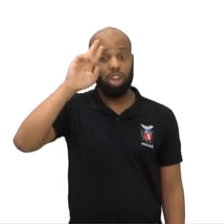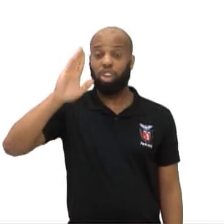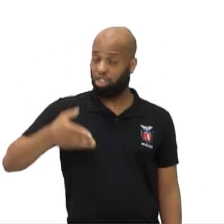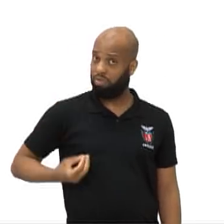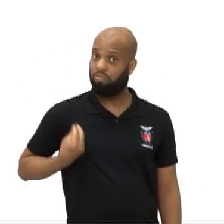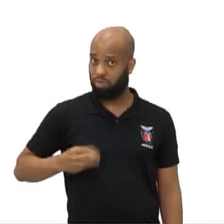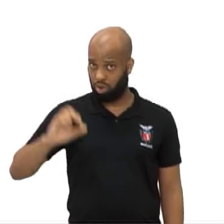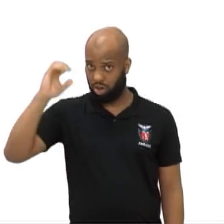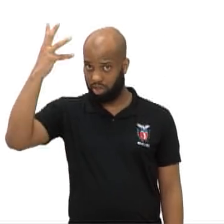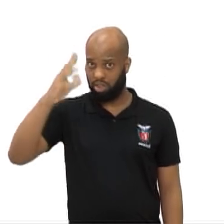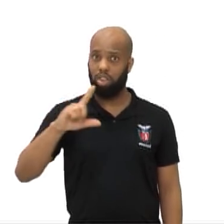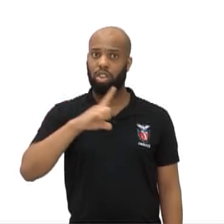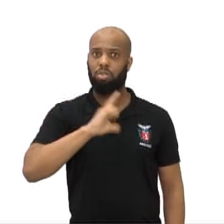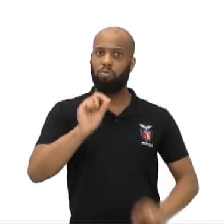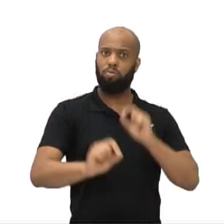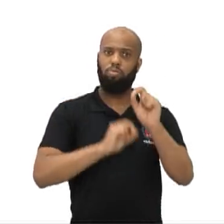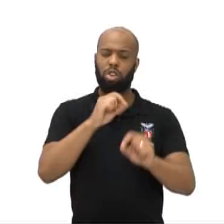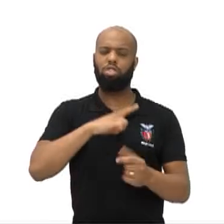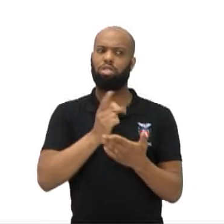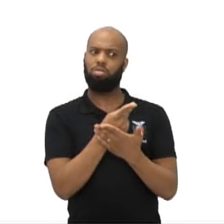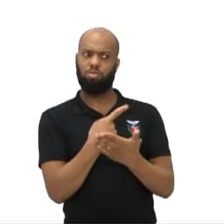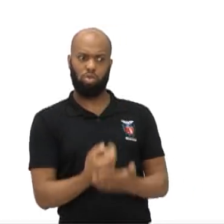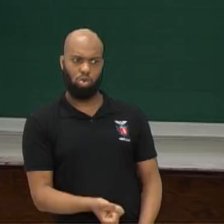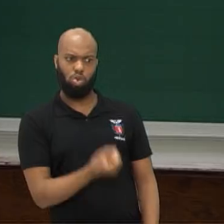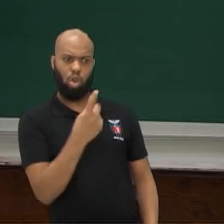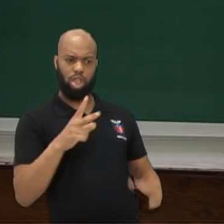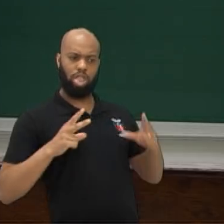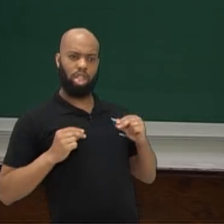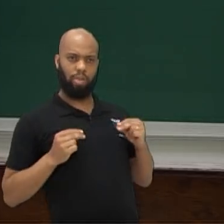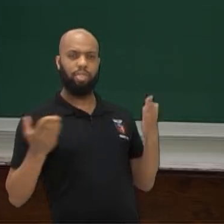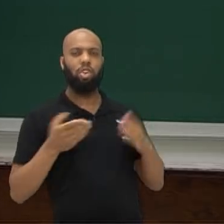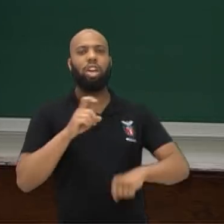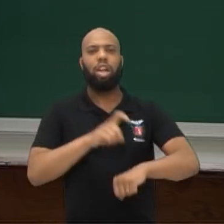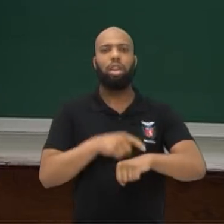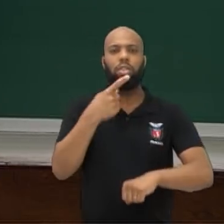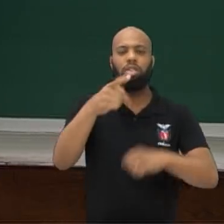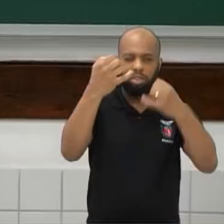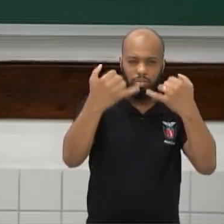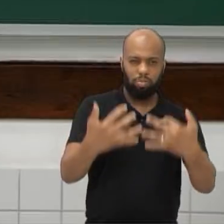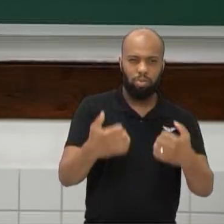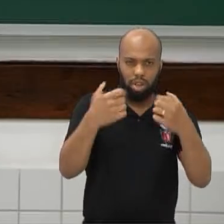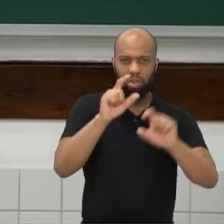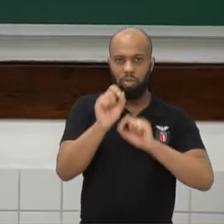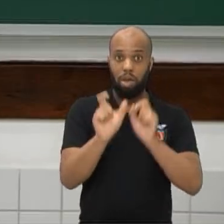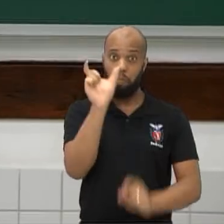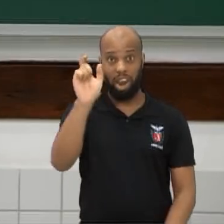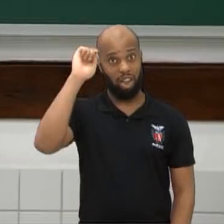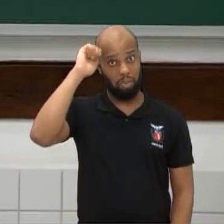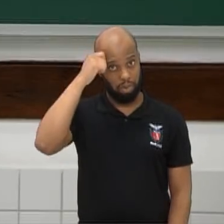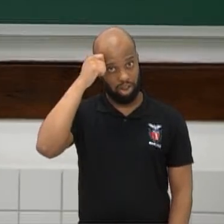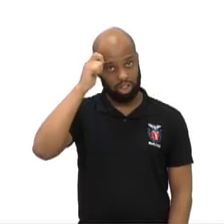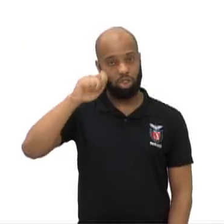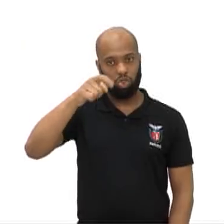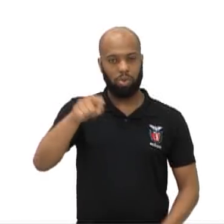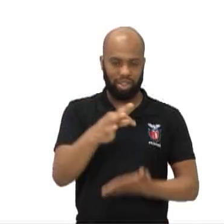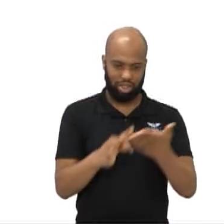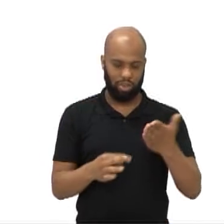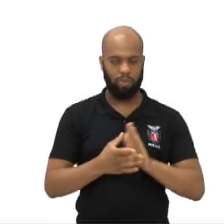Vividas, uma imponente gravura. Então, um tempo para vocês explicar a intertextualidade nesse fragmento.